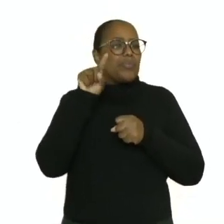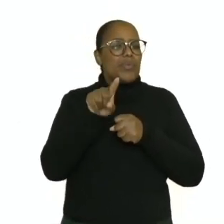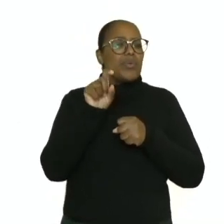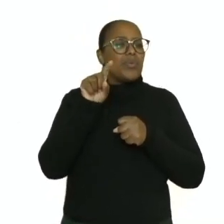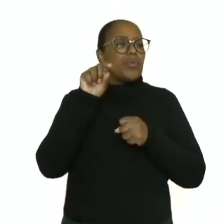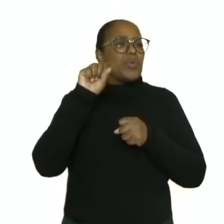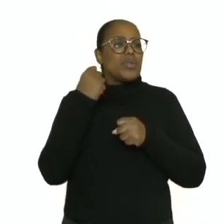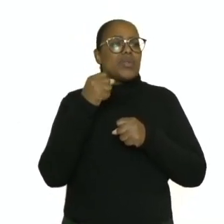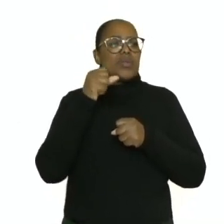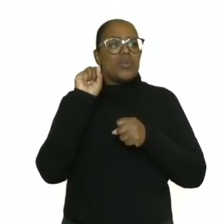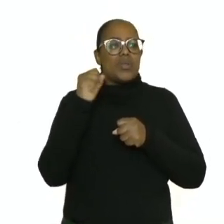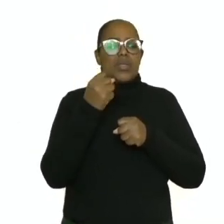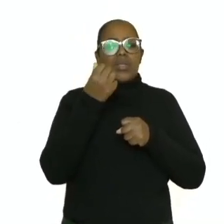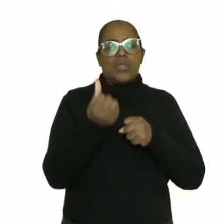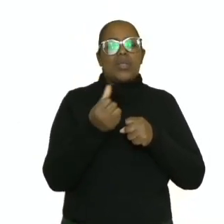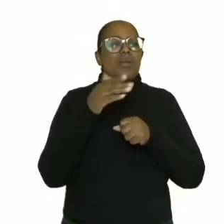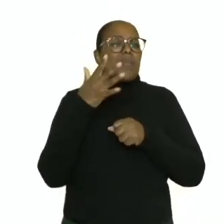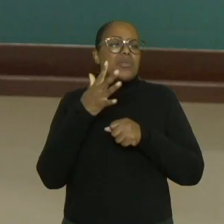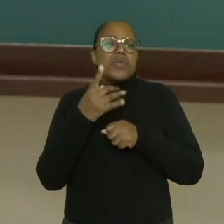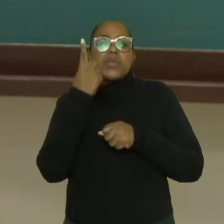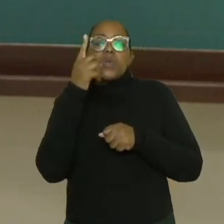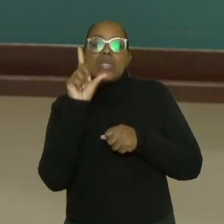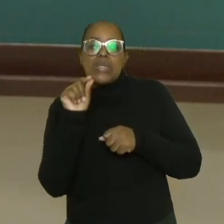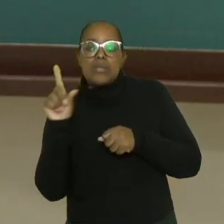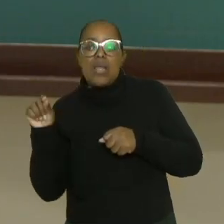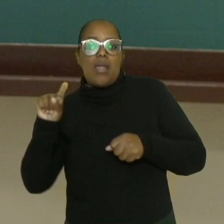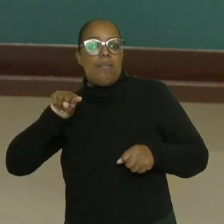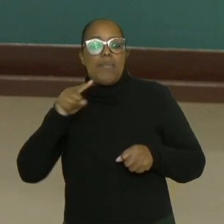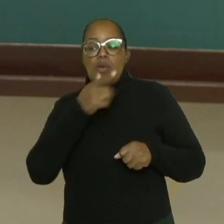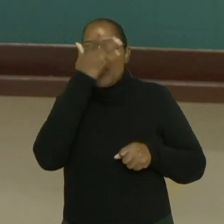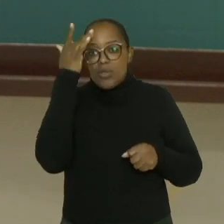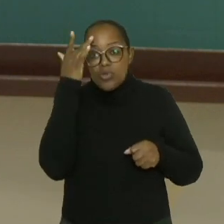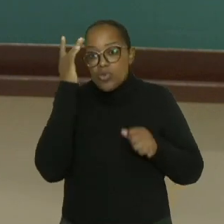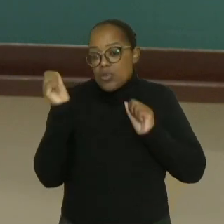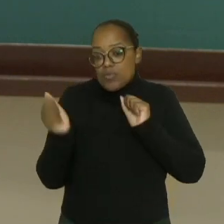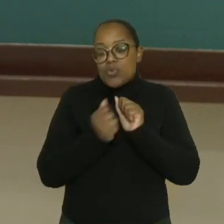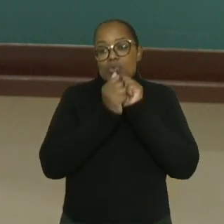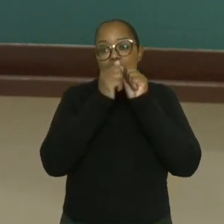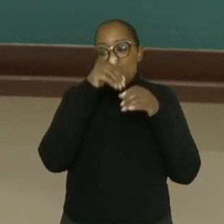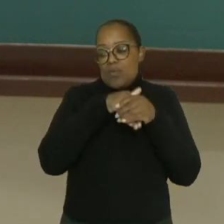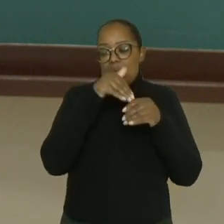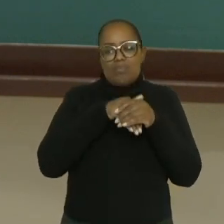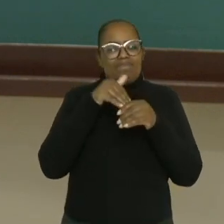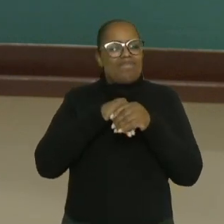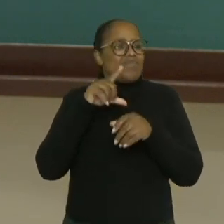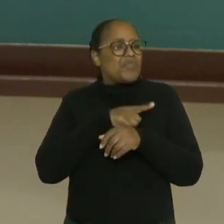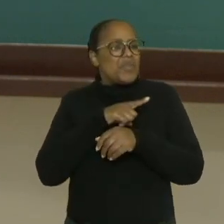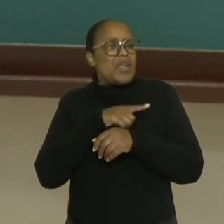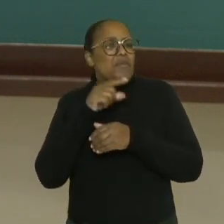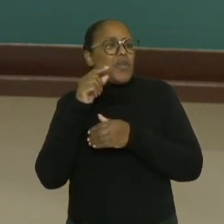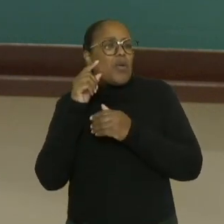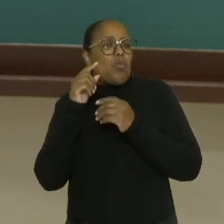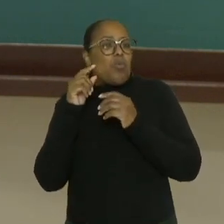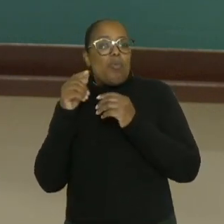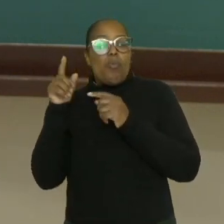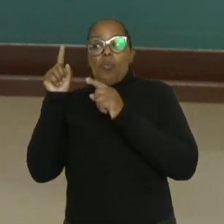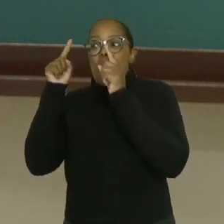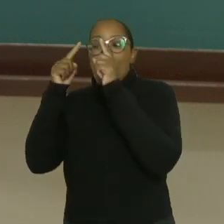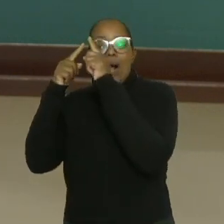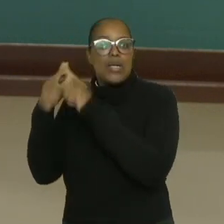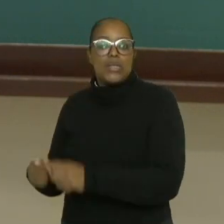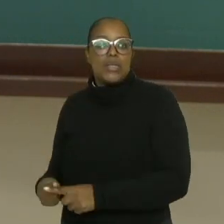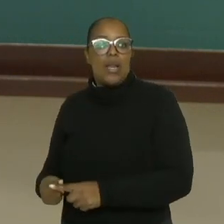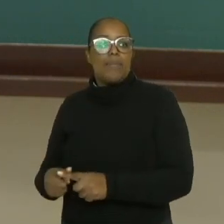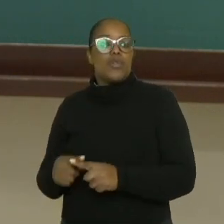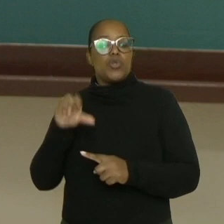100 mil cidadãos participaram das eleições parlamentares. Houve um corte de quase 90% do